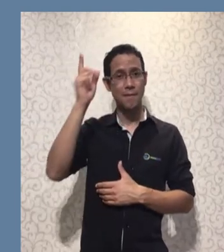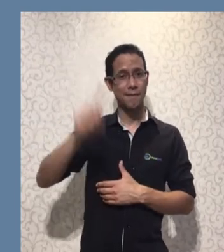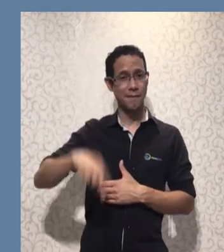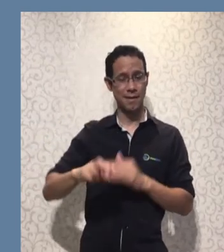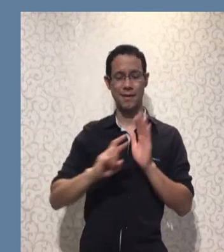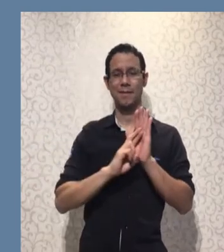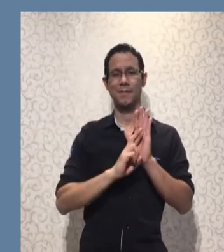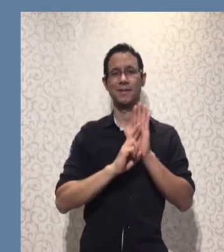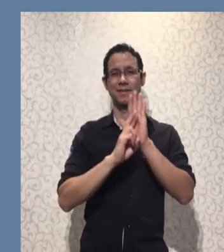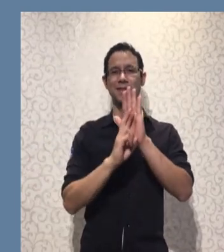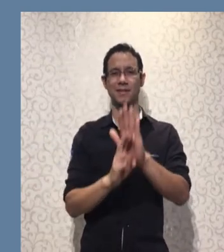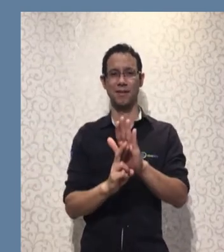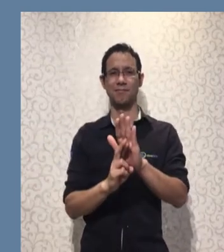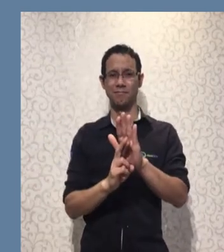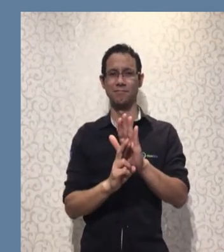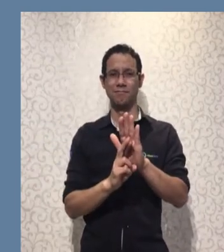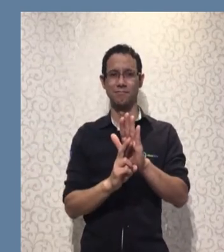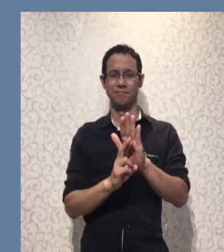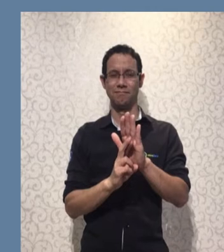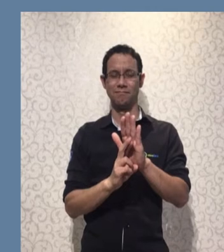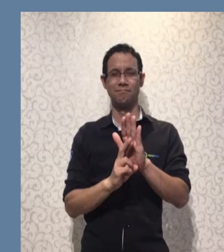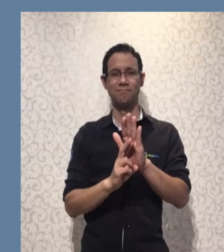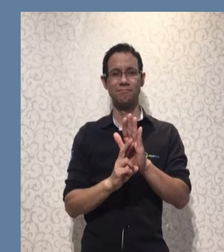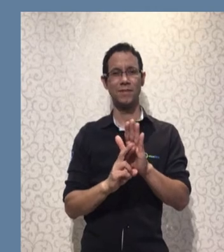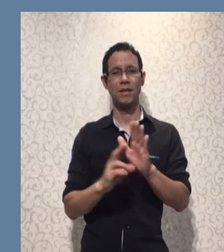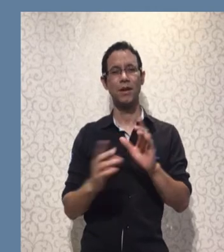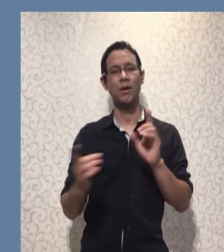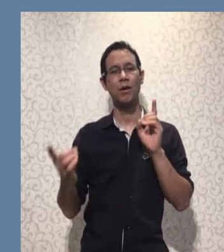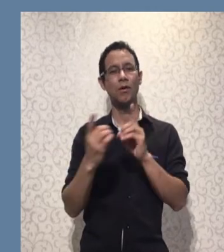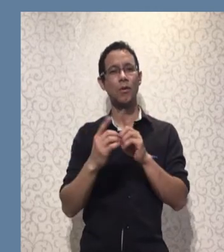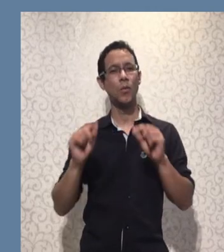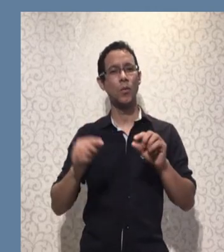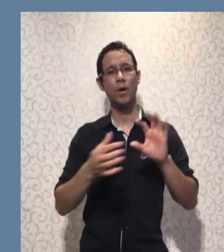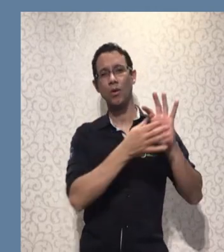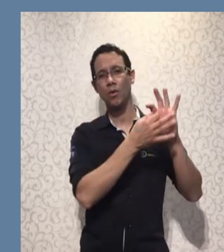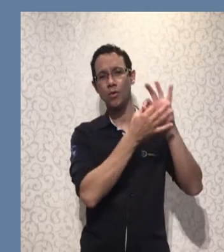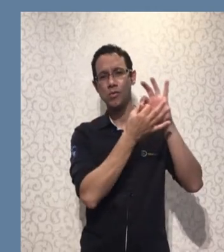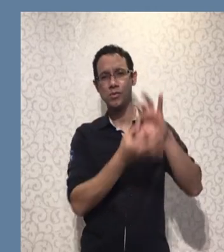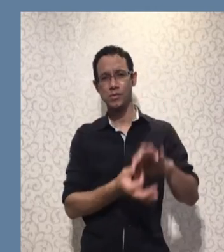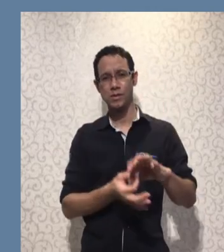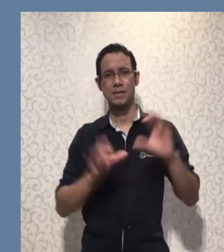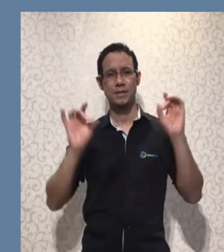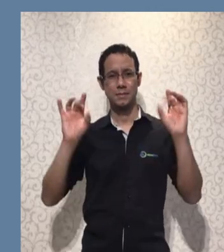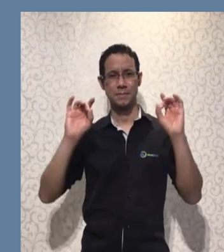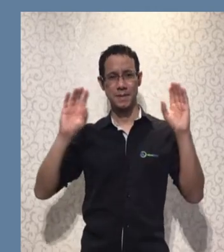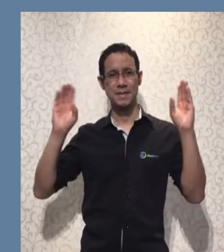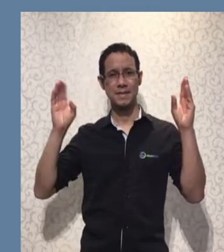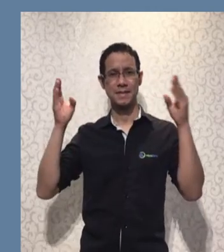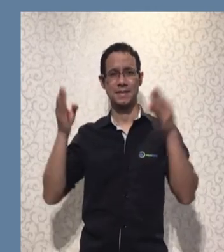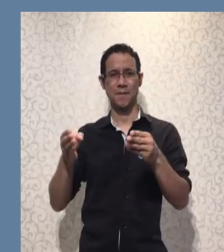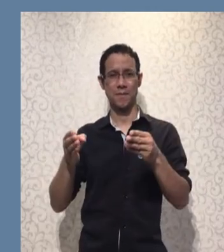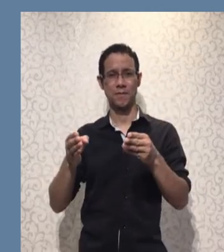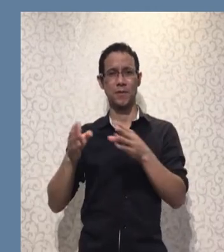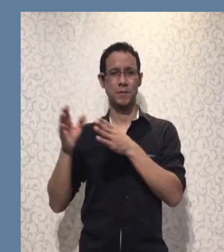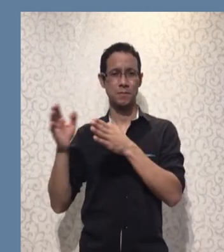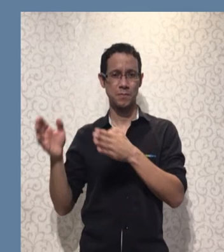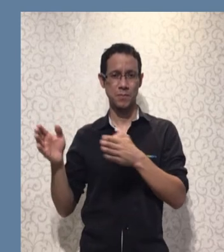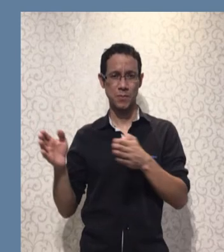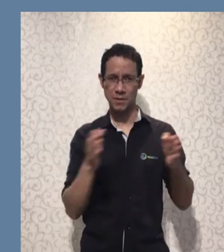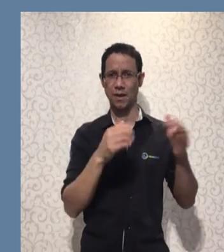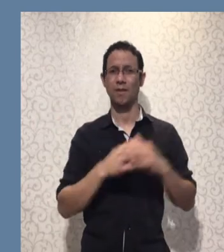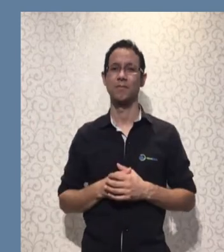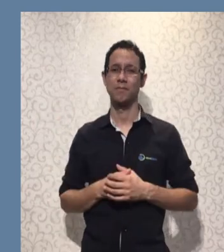atendia, portanto, e respondia a um contexto específico de produção, né? E, portanto, isso nos dá a liberdade